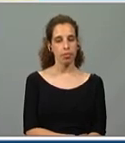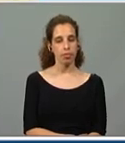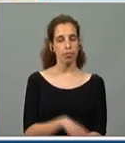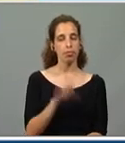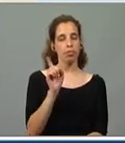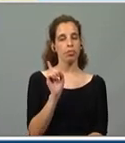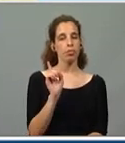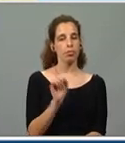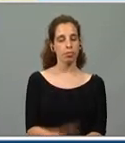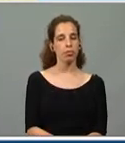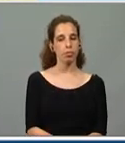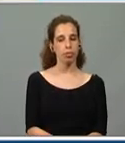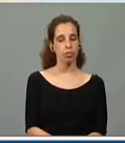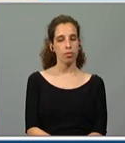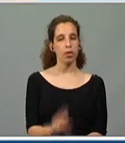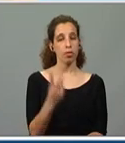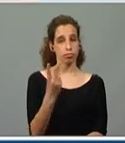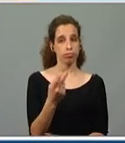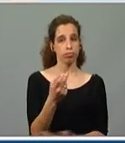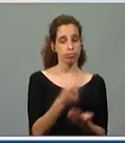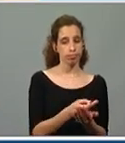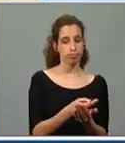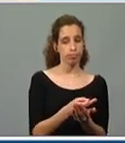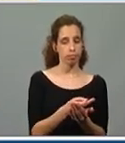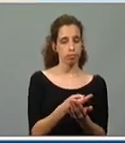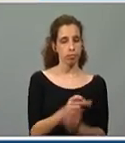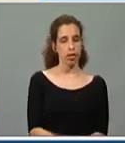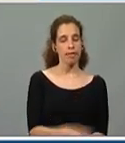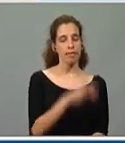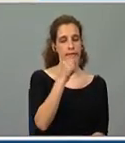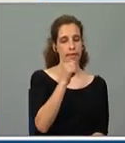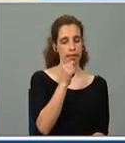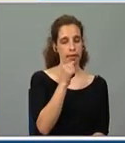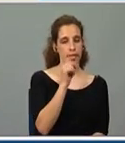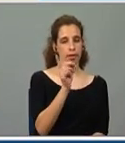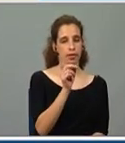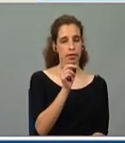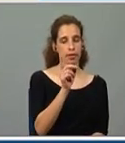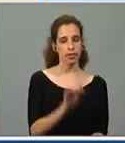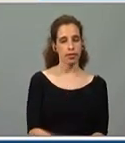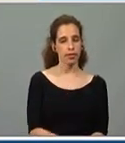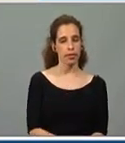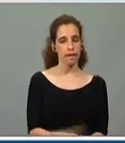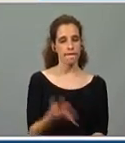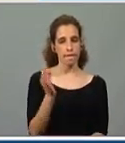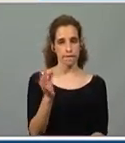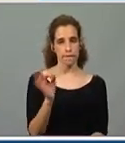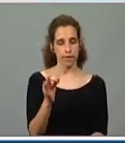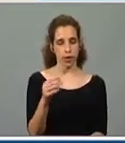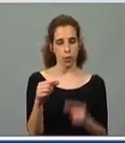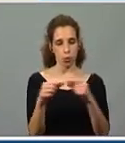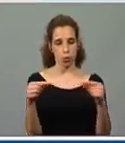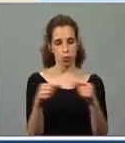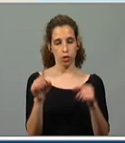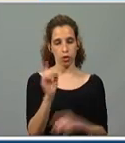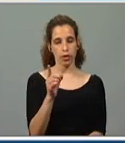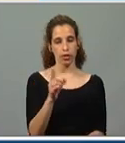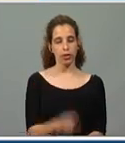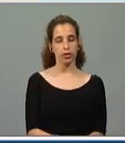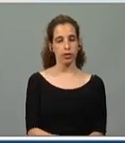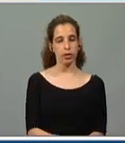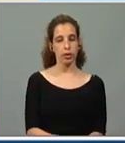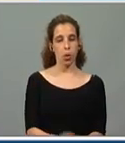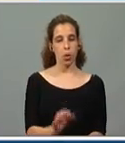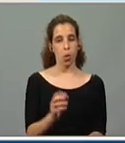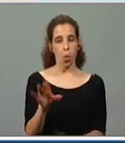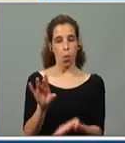Temos agora aqui duas amostras. Temos uma amostra de areia e temos aqui limalha de ferro. Como podem ver, está aqui um